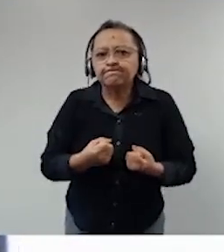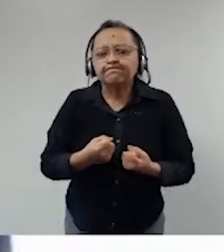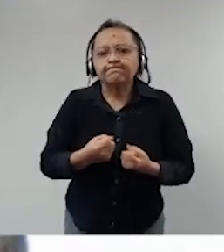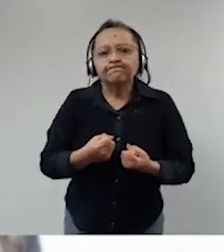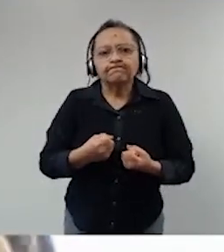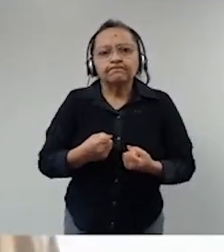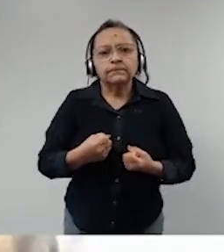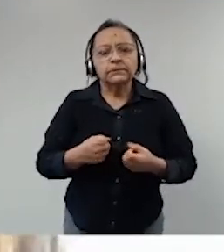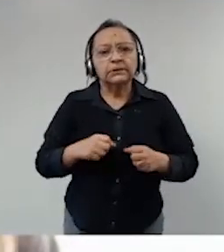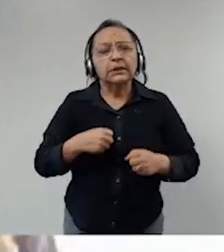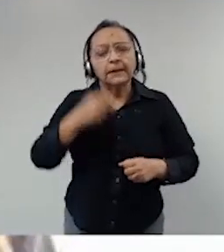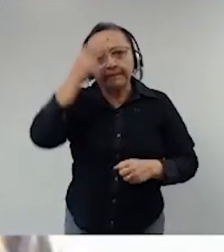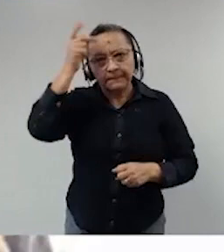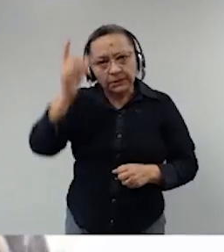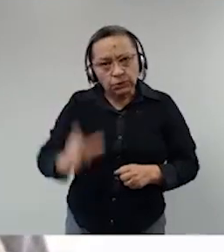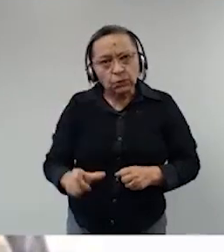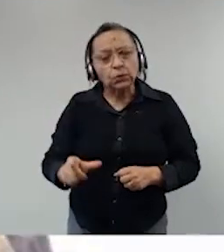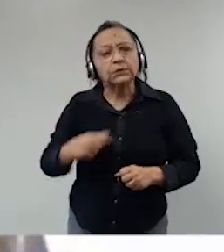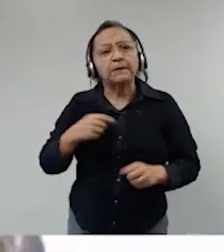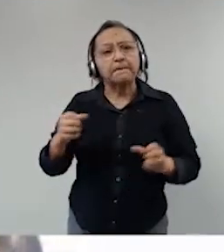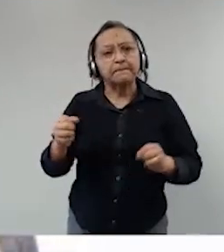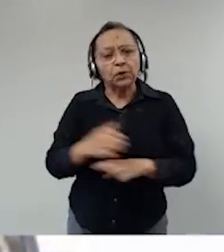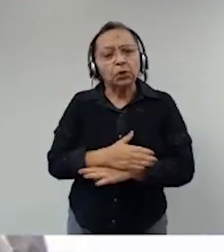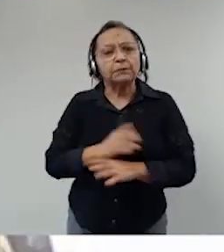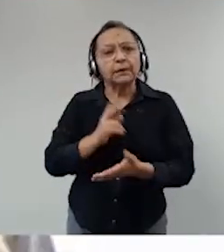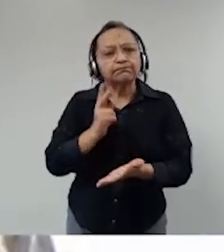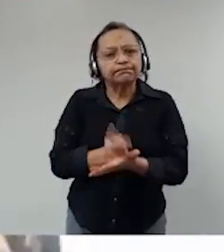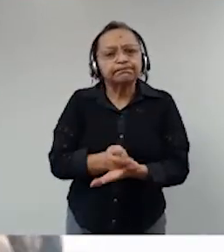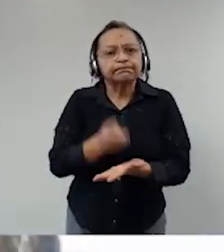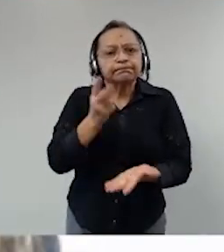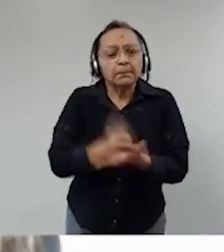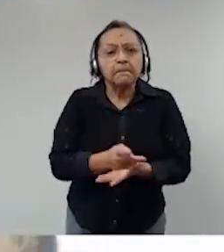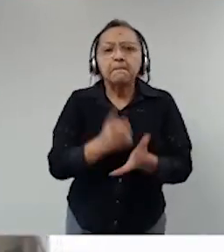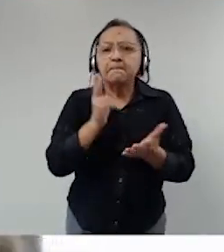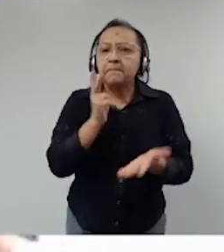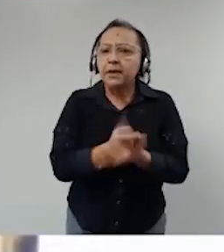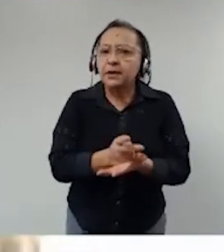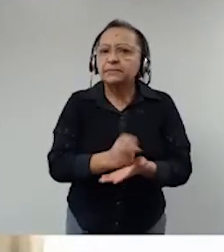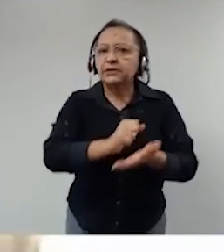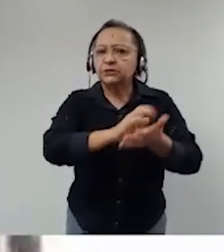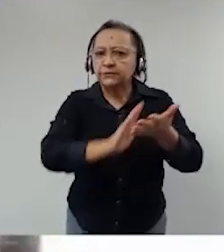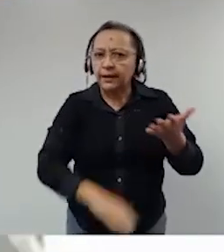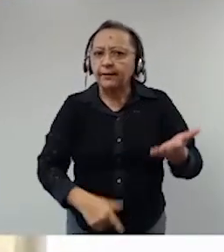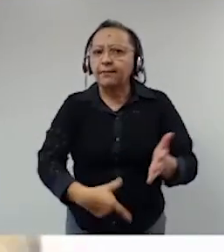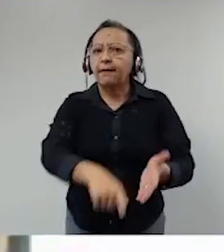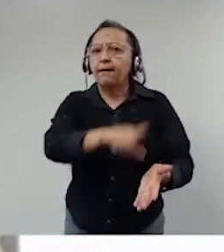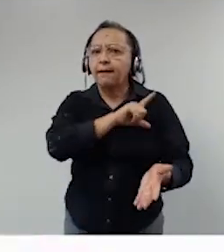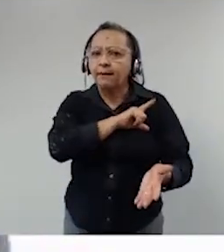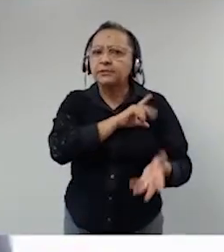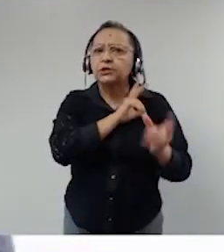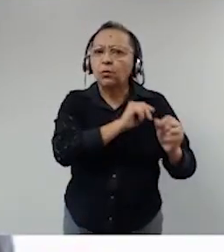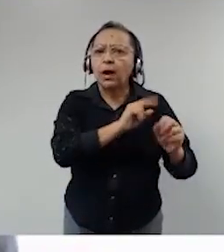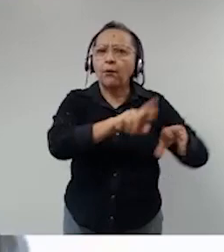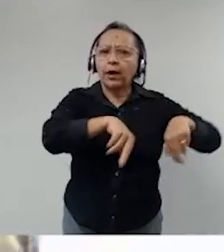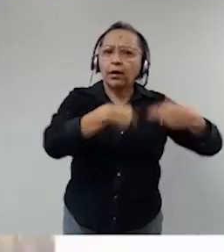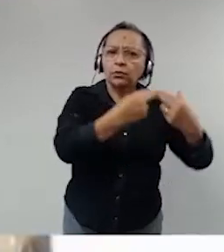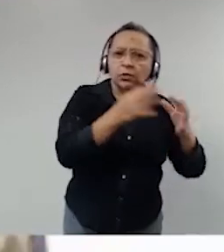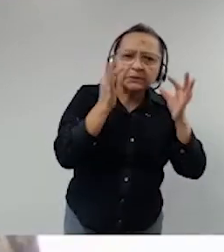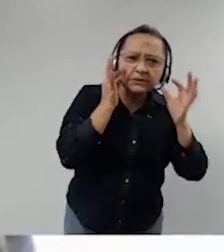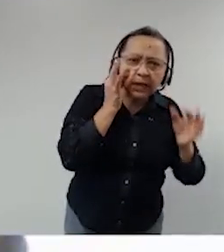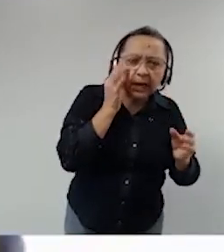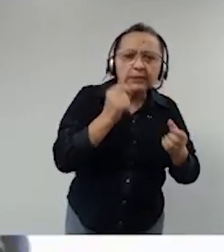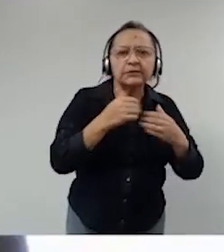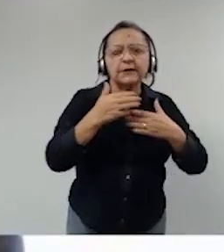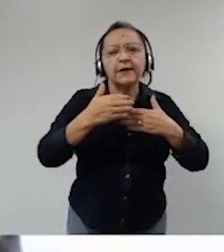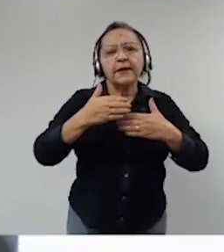né? Que as pessoas estejam preparadas para manter as mesmas atividades que elas tinham antes, de reuniões, de feedbacks, de